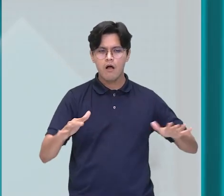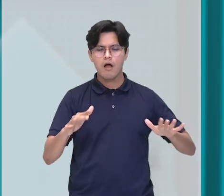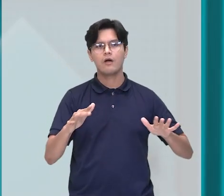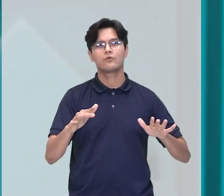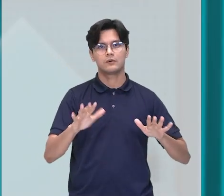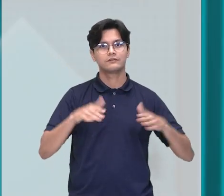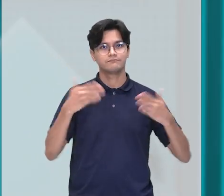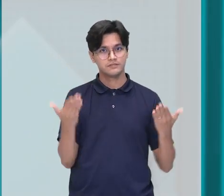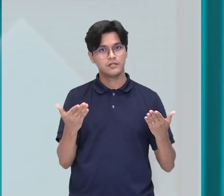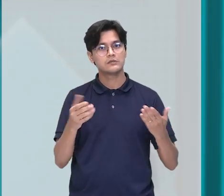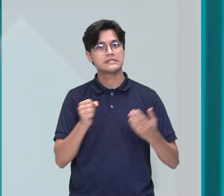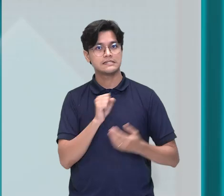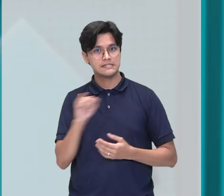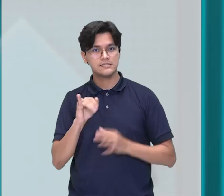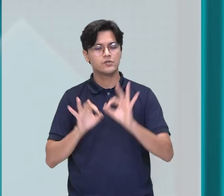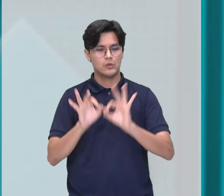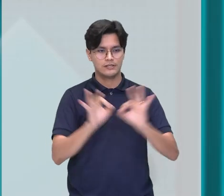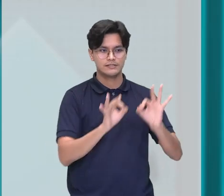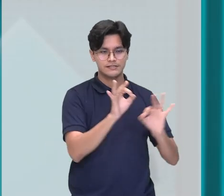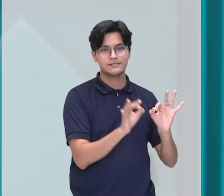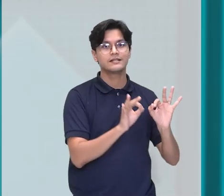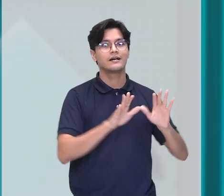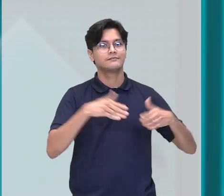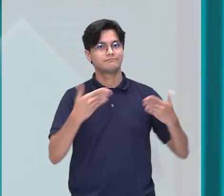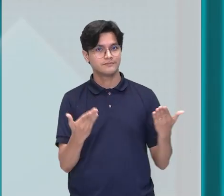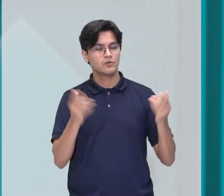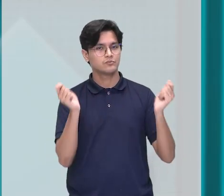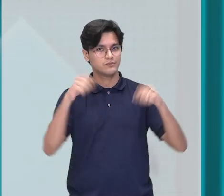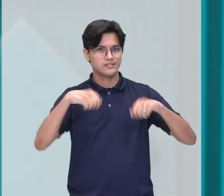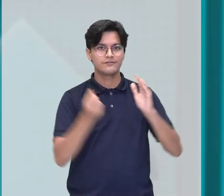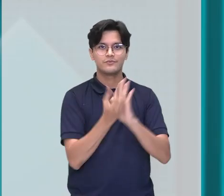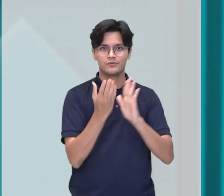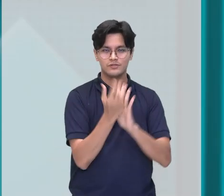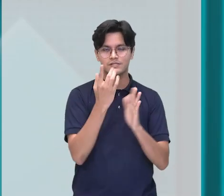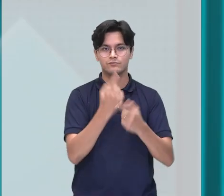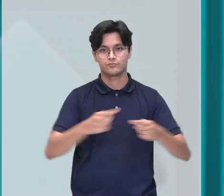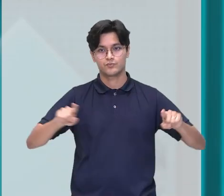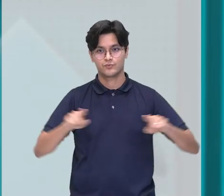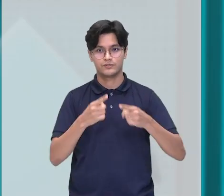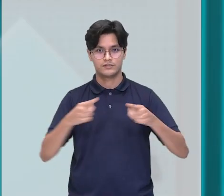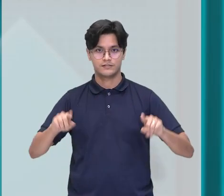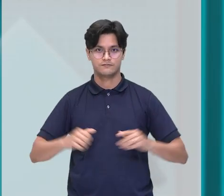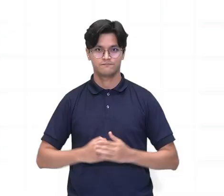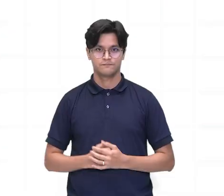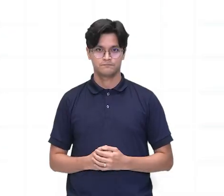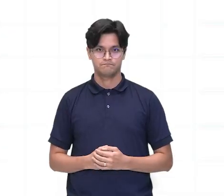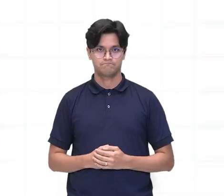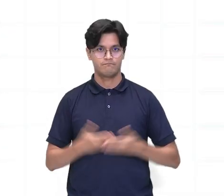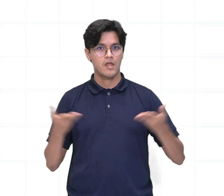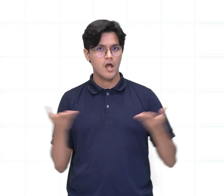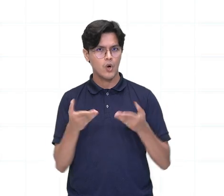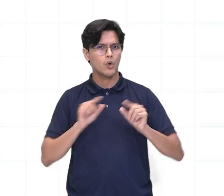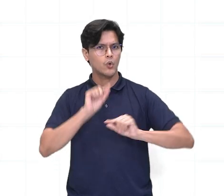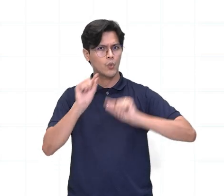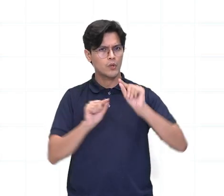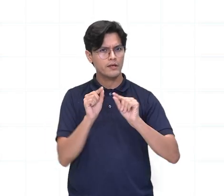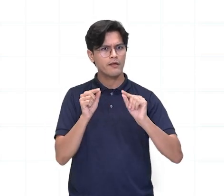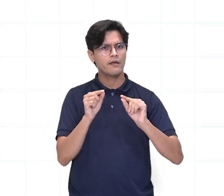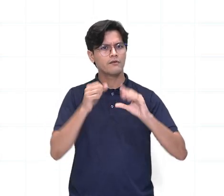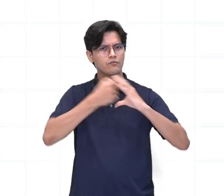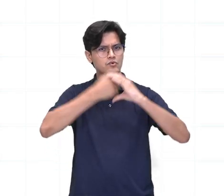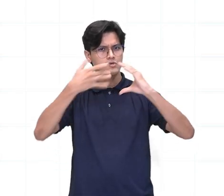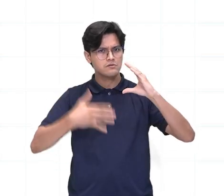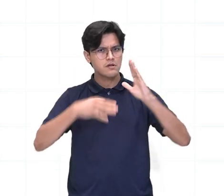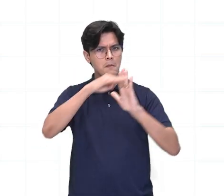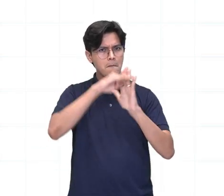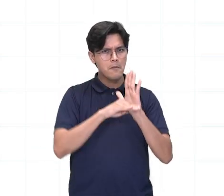fazer música. Então, e vamos agora definir o que vem ser os parâmetros do som. São